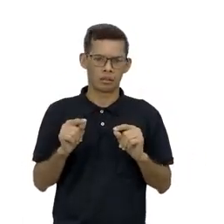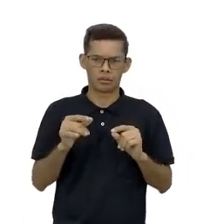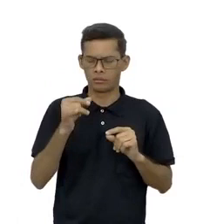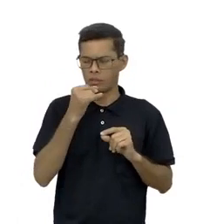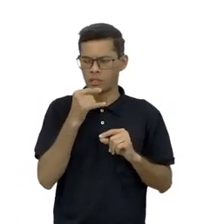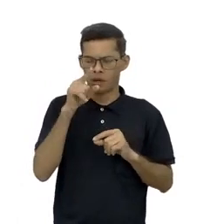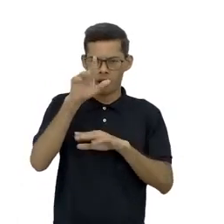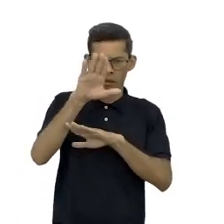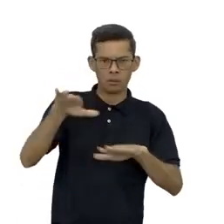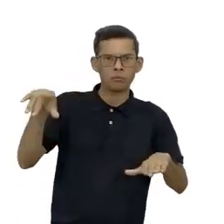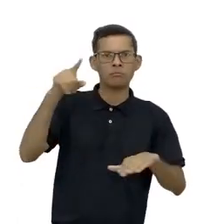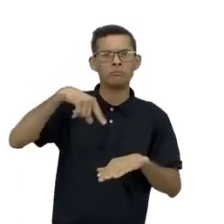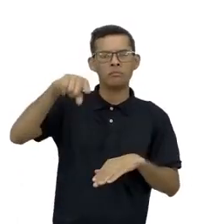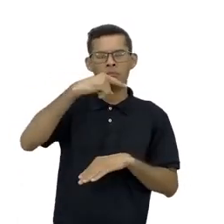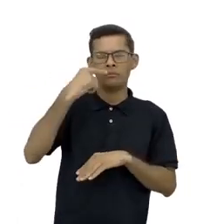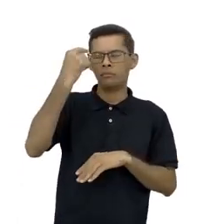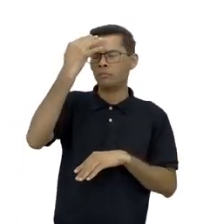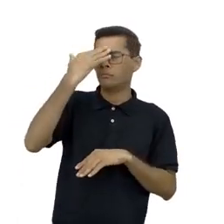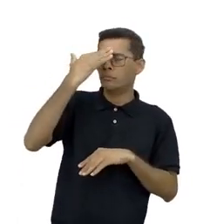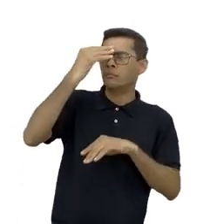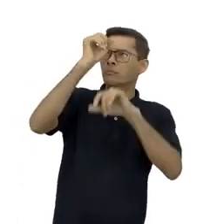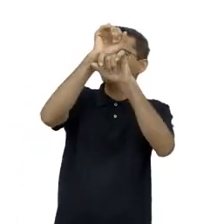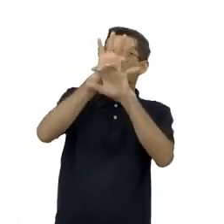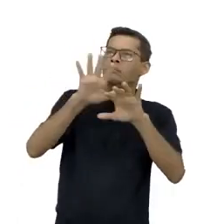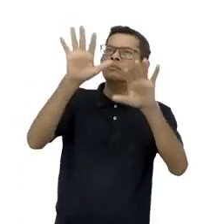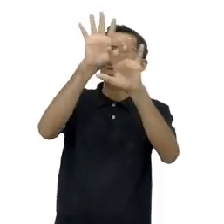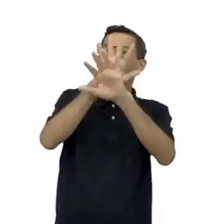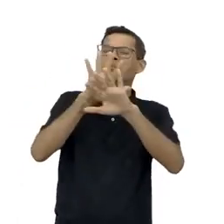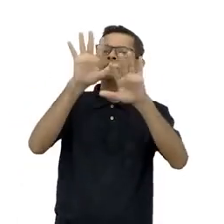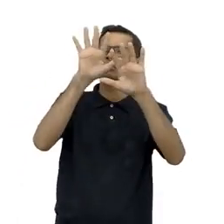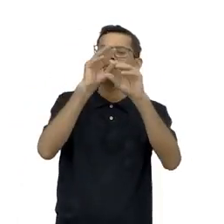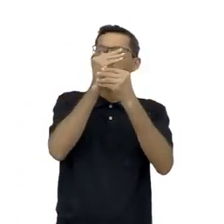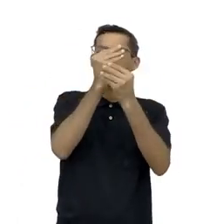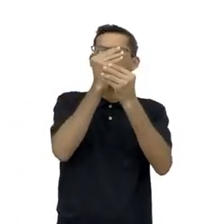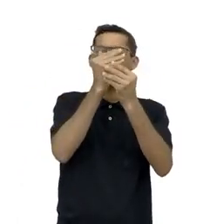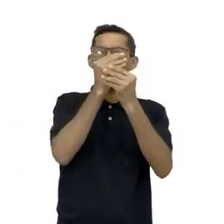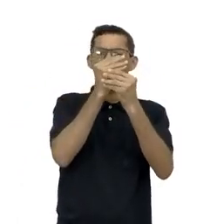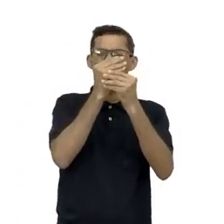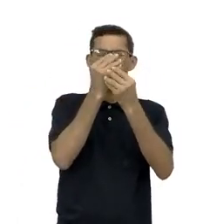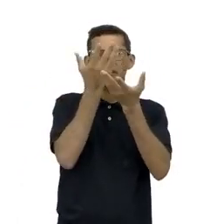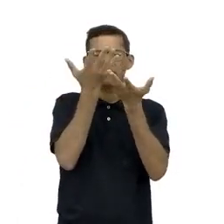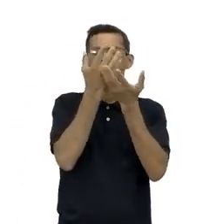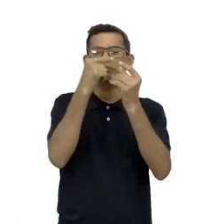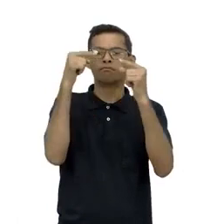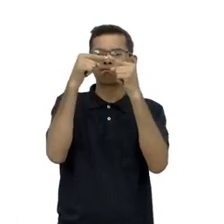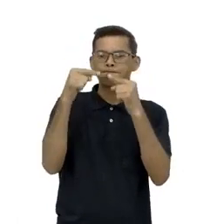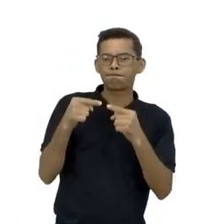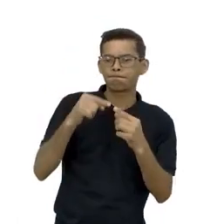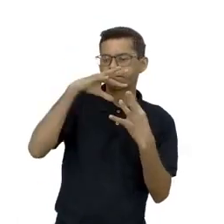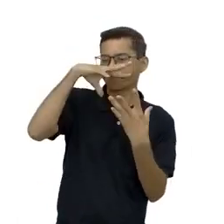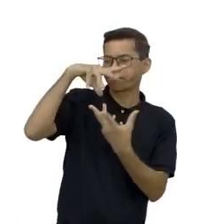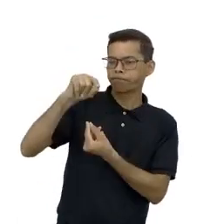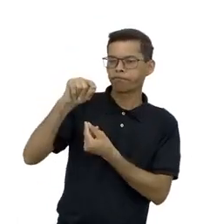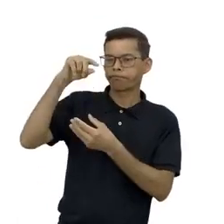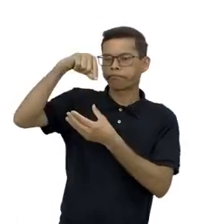a generalizar informações, a fazer inferências globais, a relacionar o texto que a